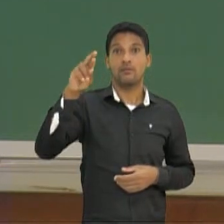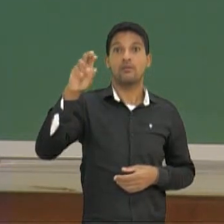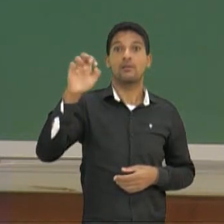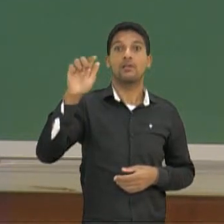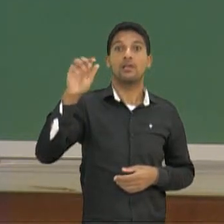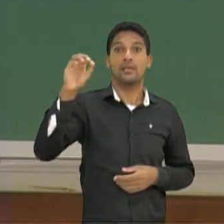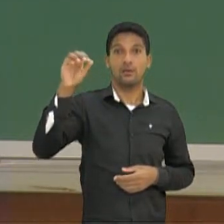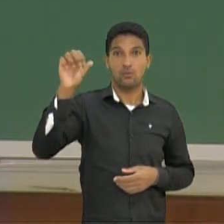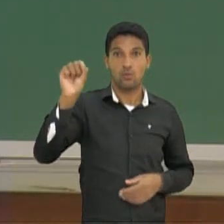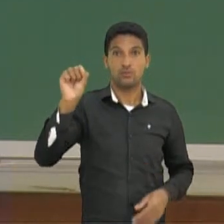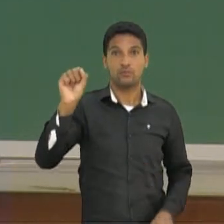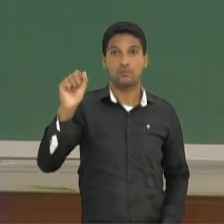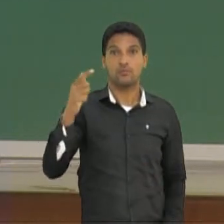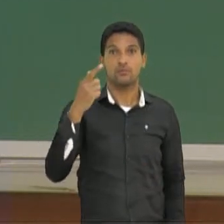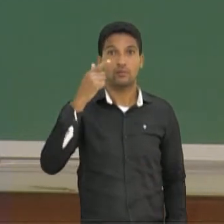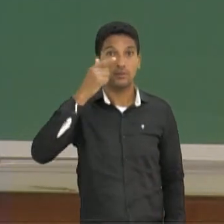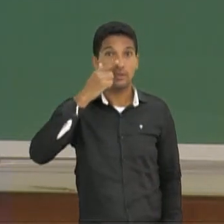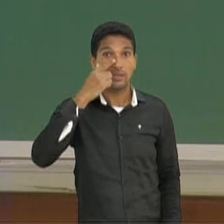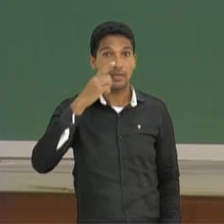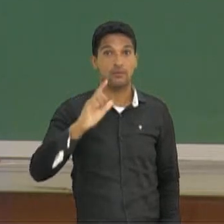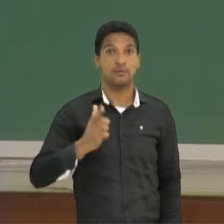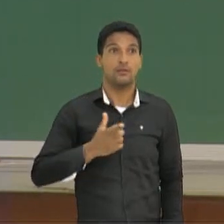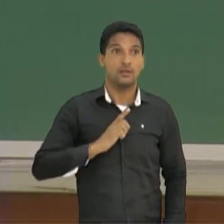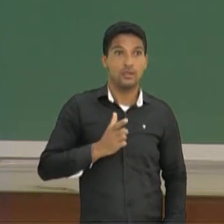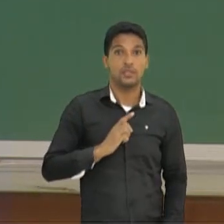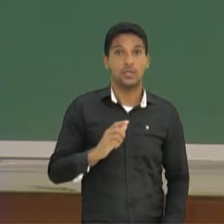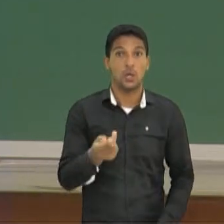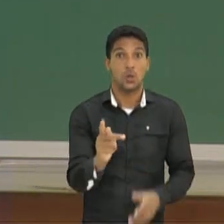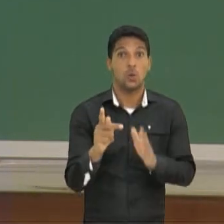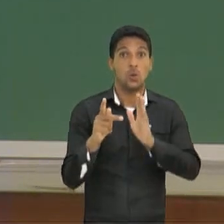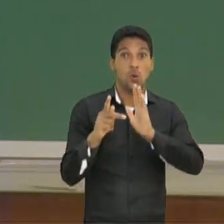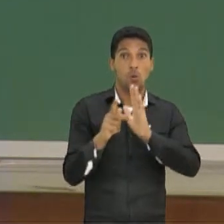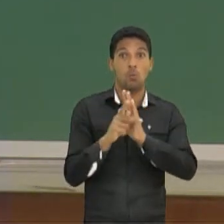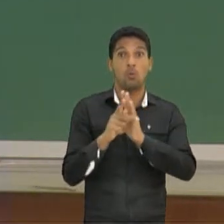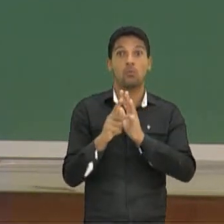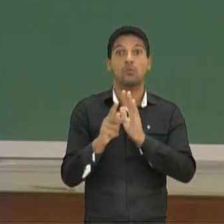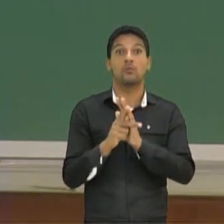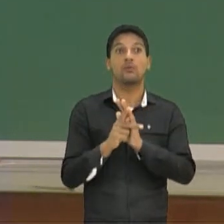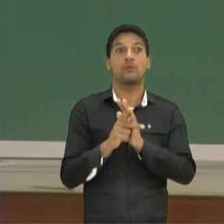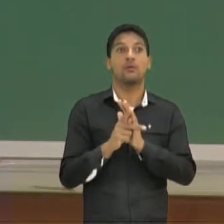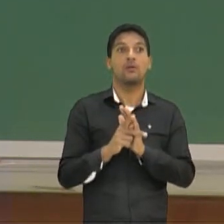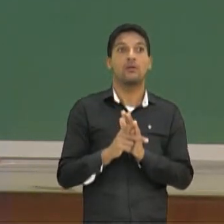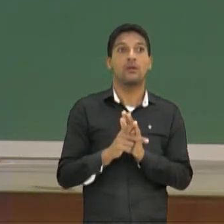rituais, né? Então, dentro dos rituais de fertilização ali, né,